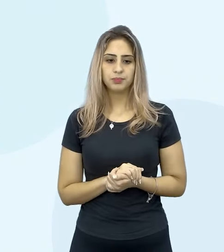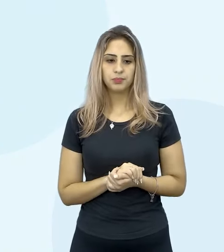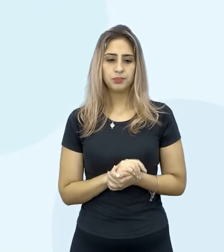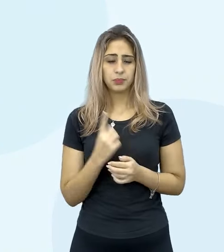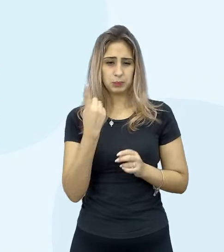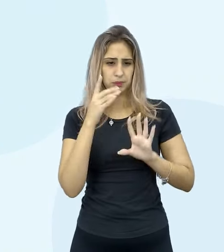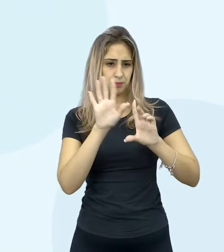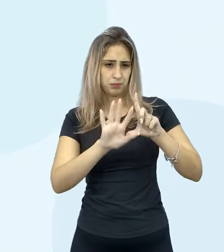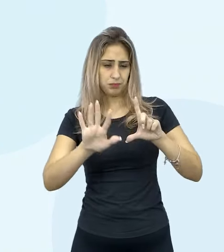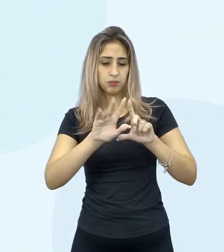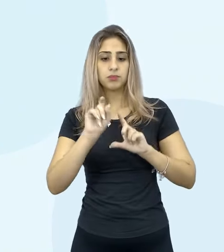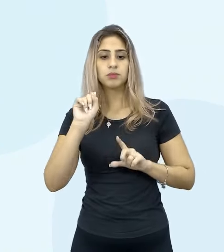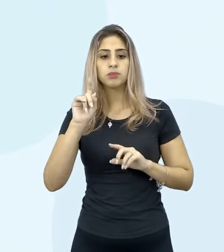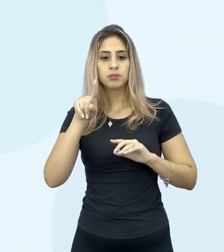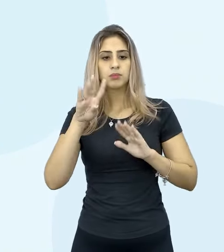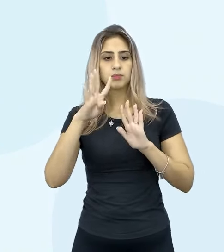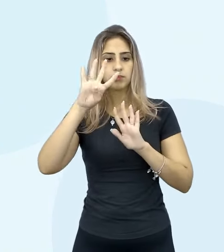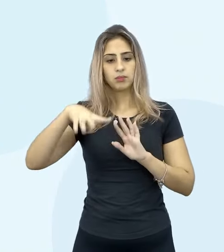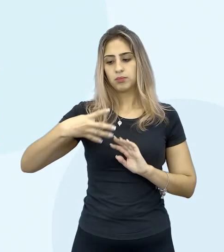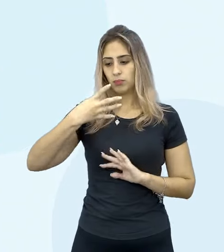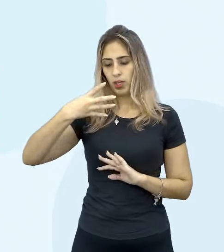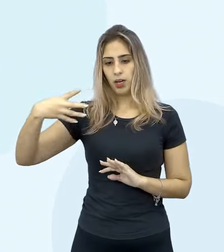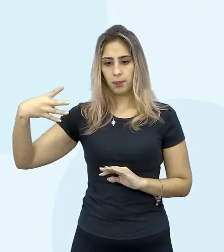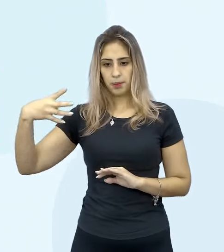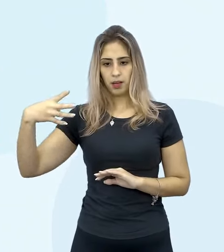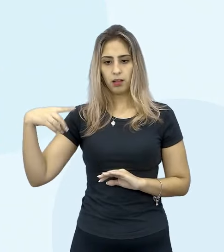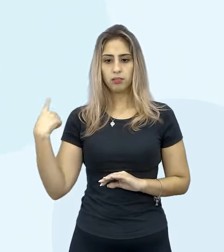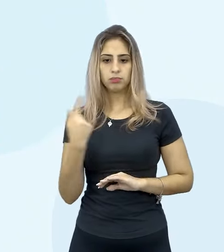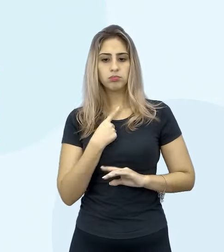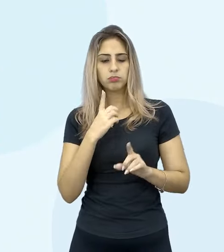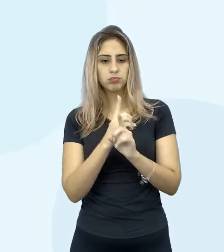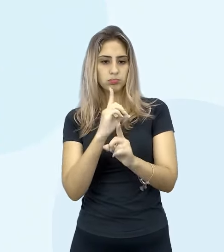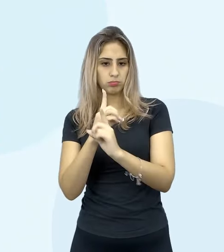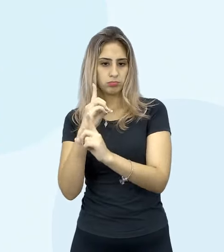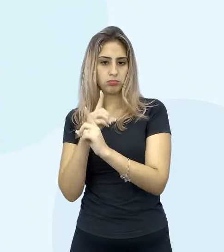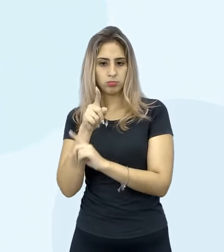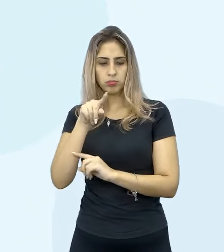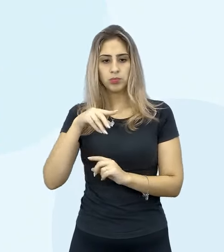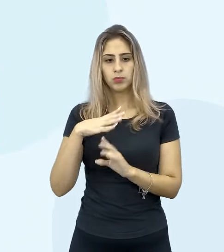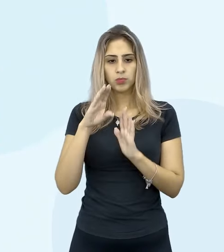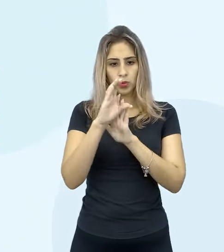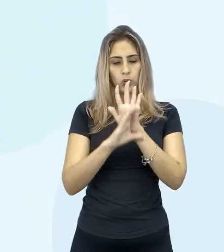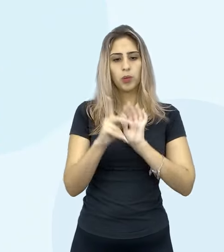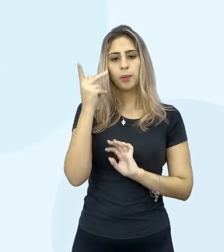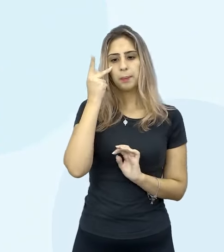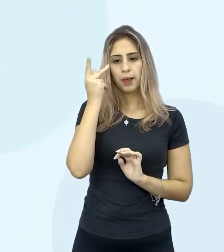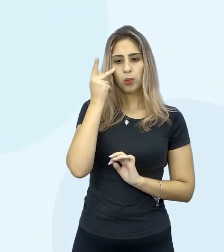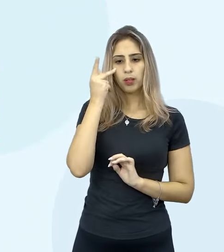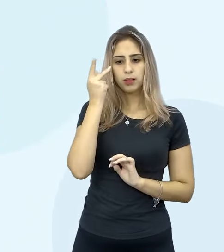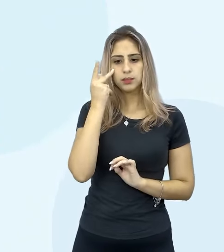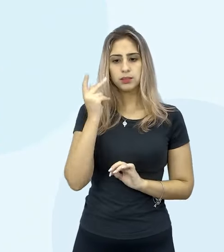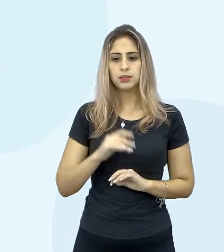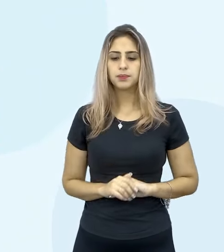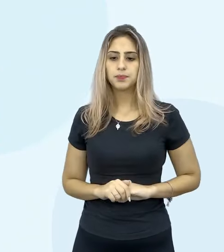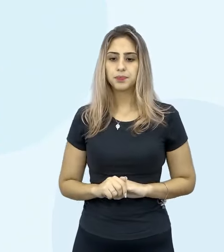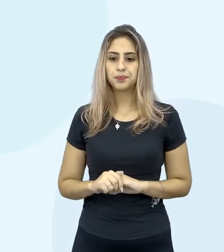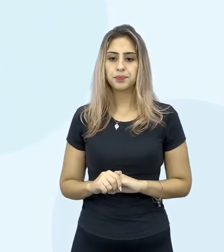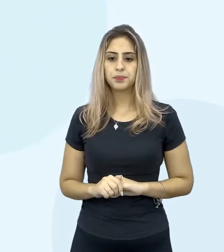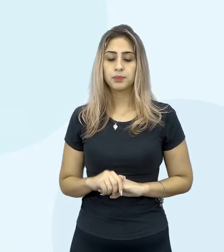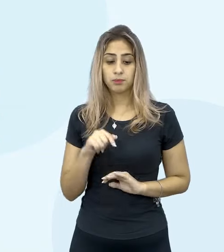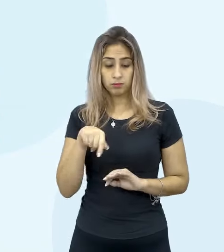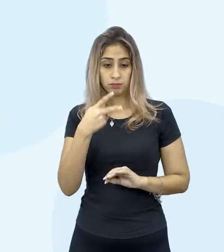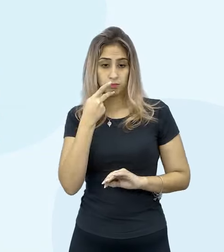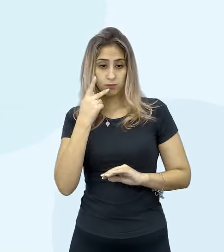primeira imagem é uma tabela. Essa tabela, a gente encontra ela lá no Currículo Paulista, né? Lá descrito